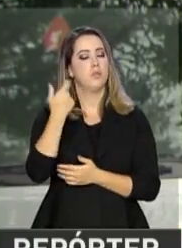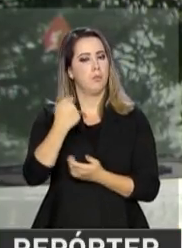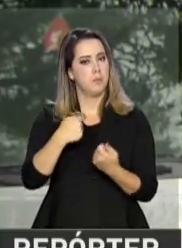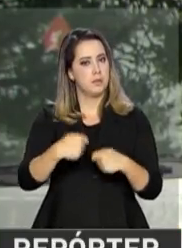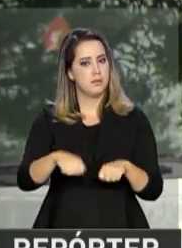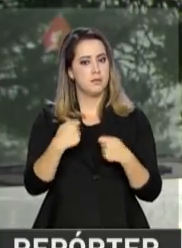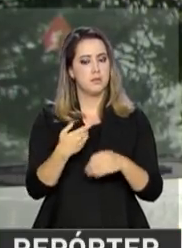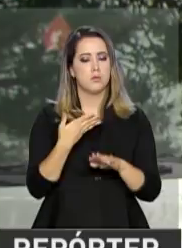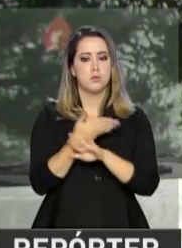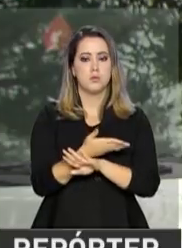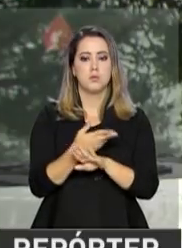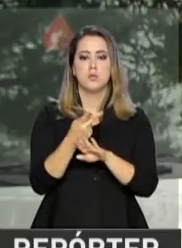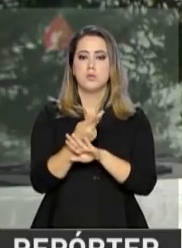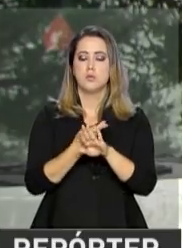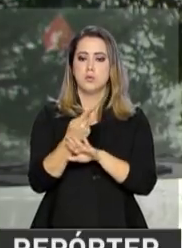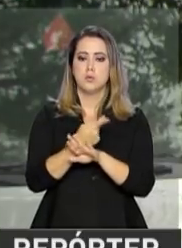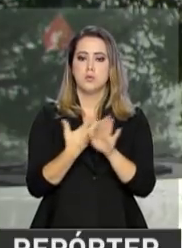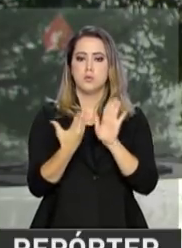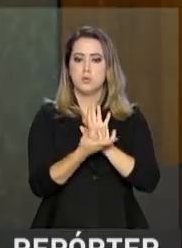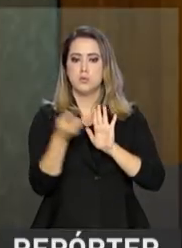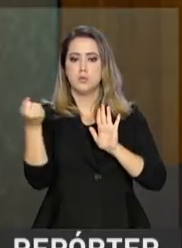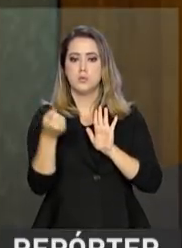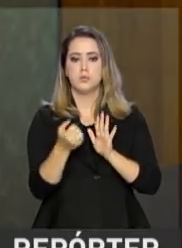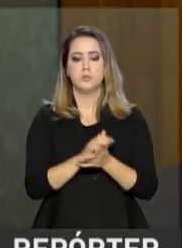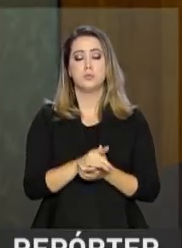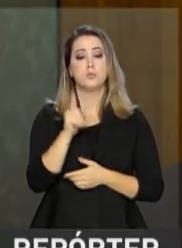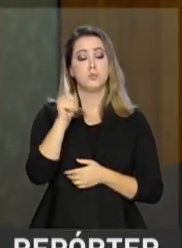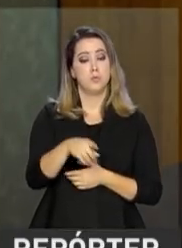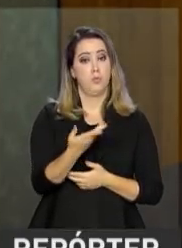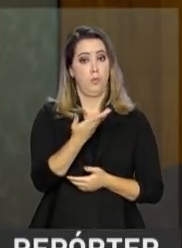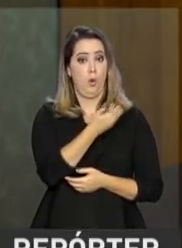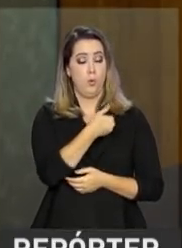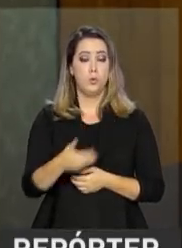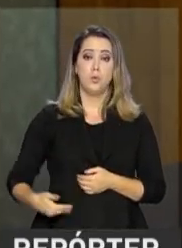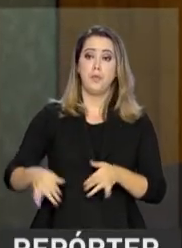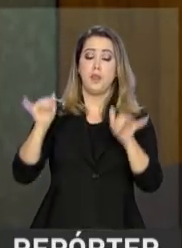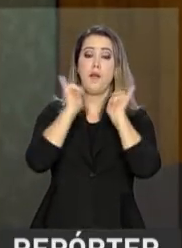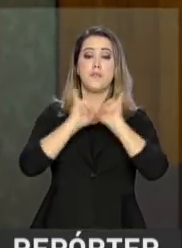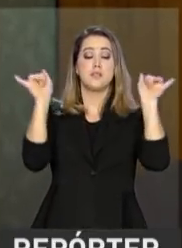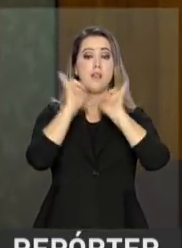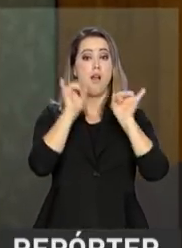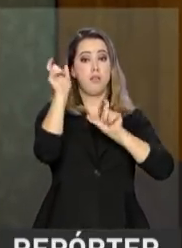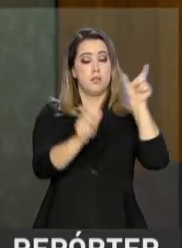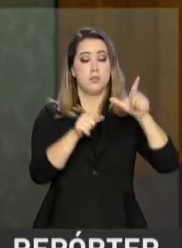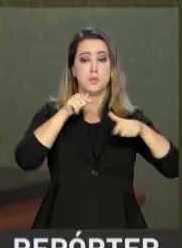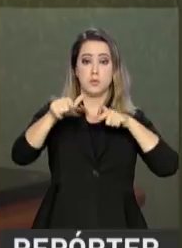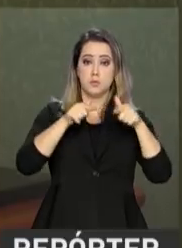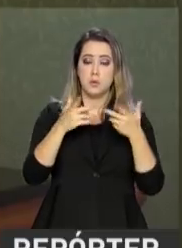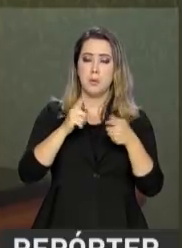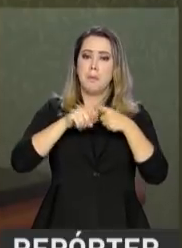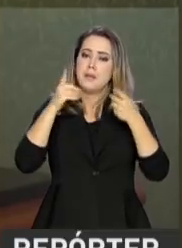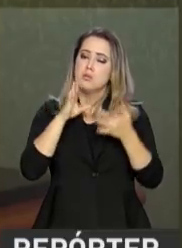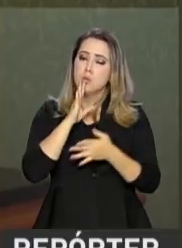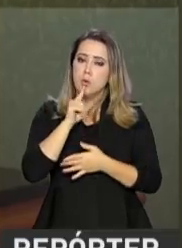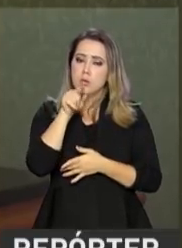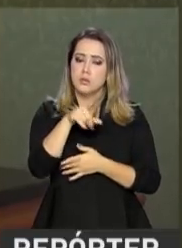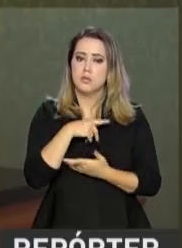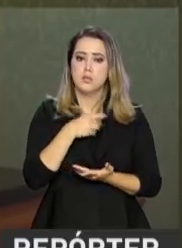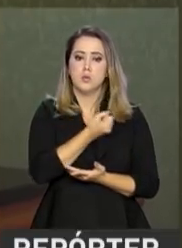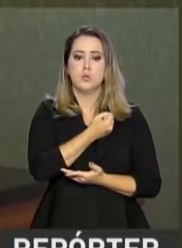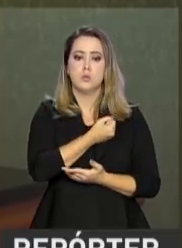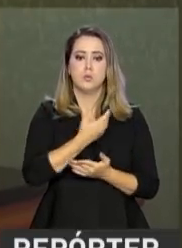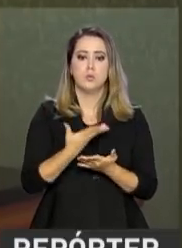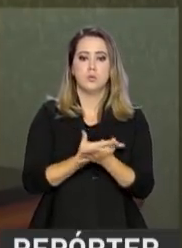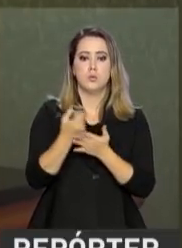ir atrás e resgatar o nosso dinheiro né o governo tem informado os trabalhadores sobre o benefício mas reconhece que o número de